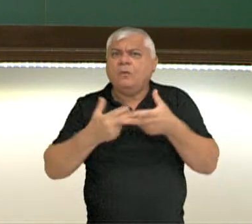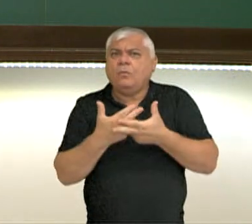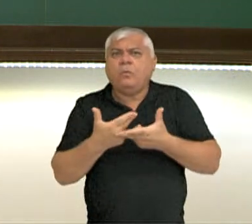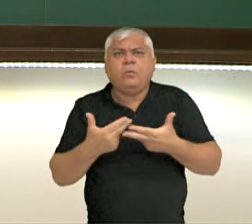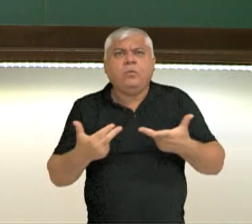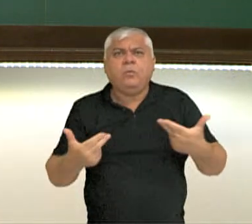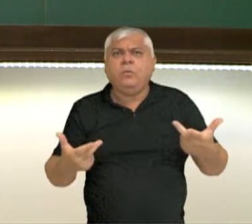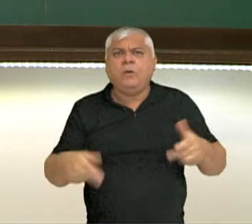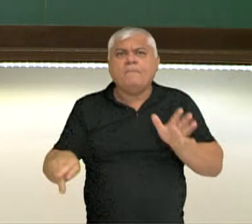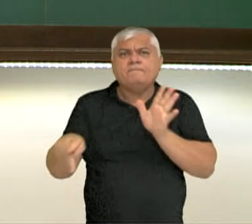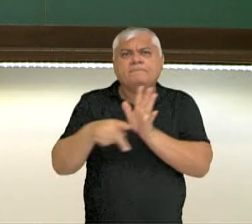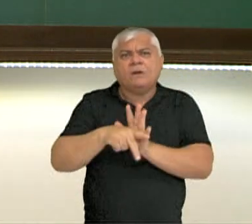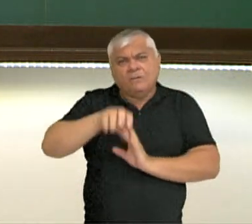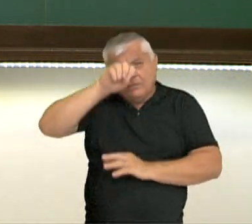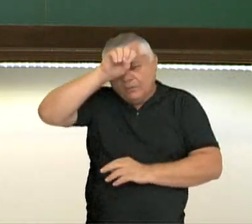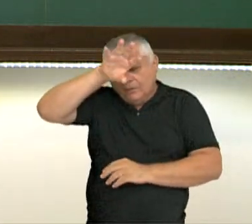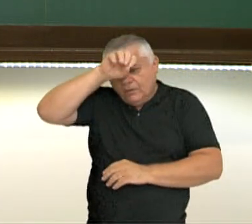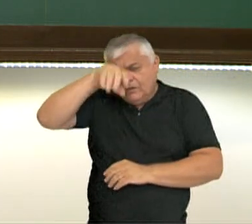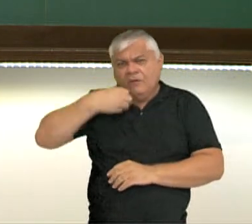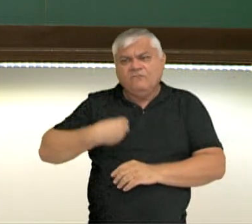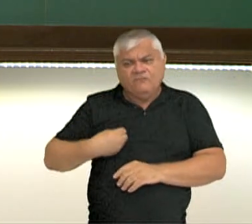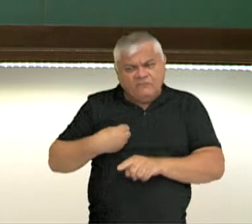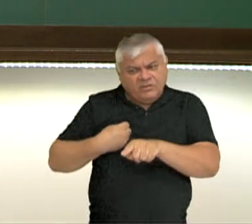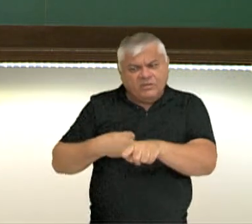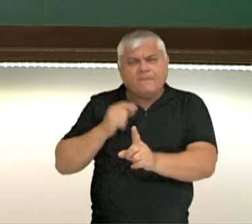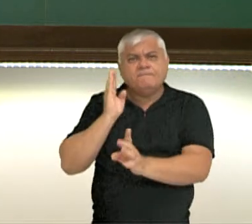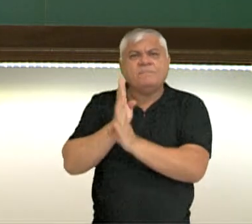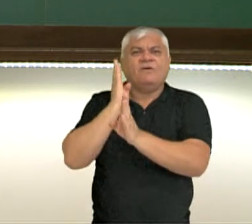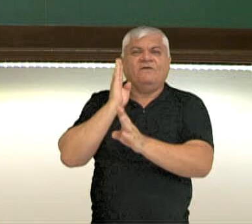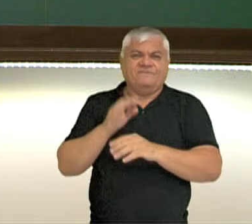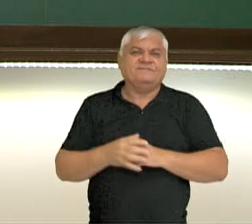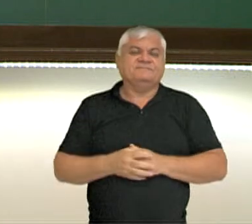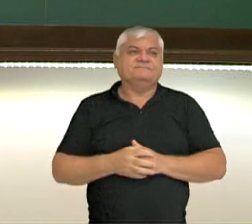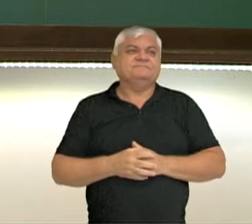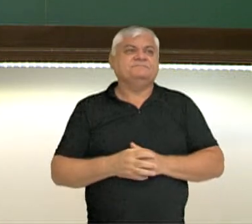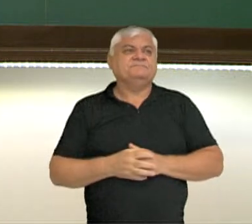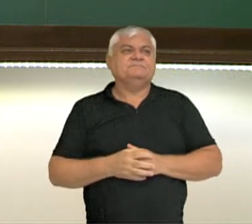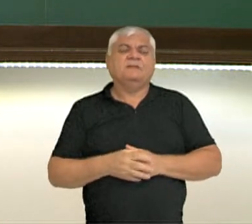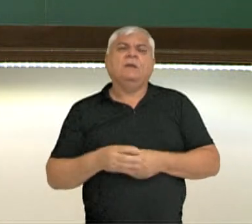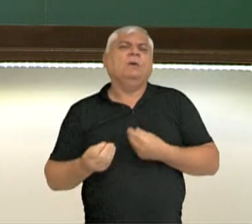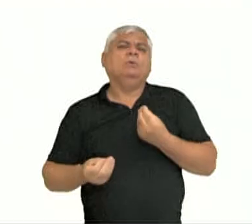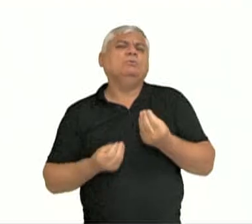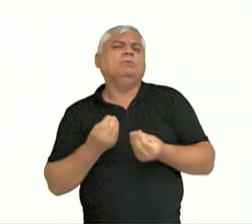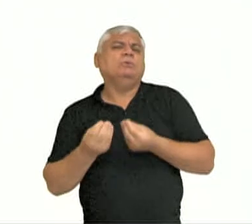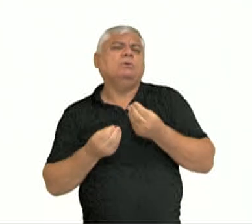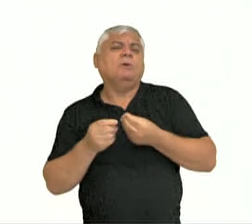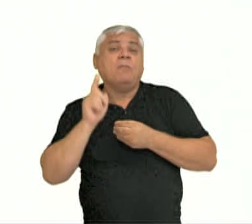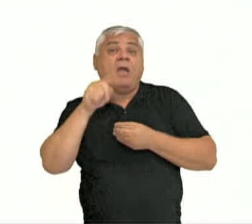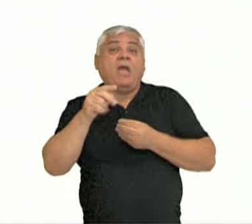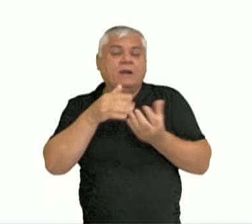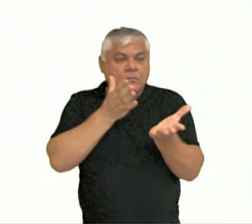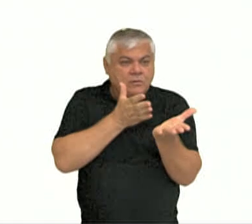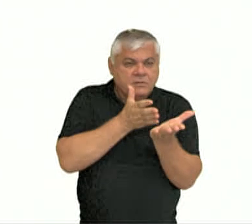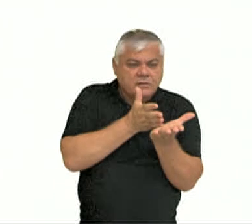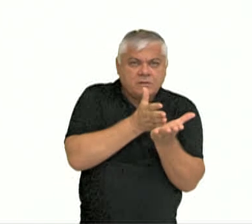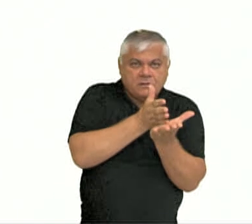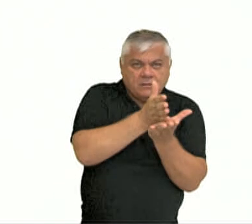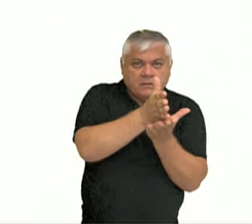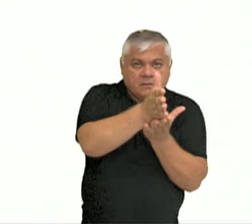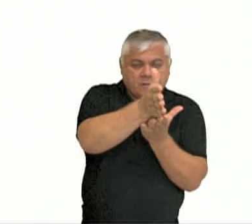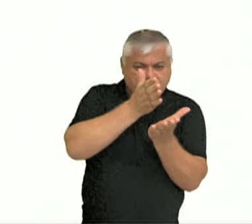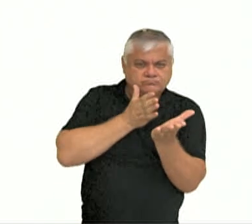arqueológico, ou seja, ali viveu alguém. Como ele pode ter sido uma rota para o povoamento da América, então